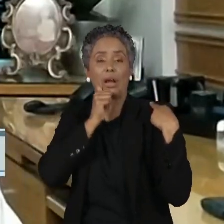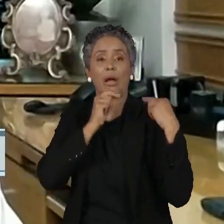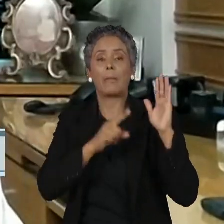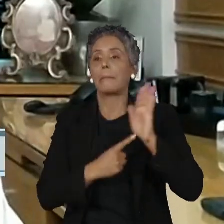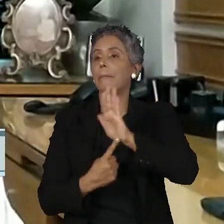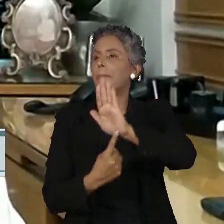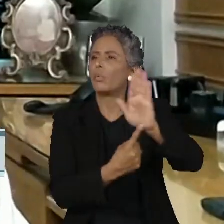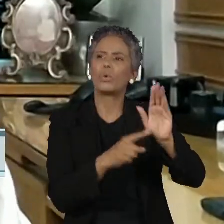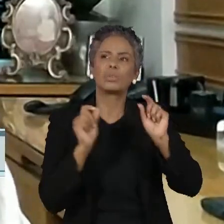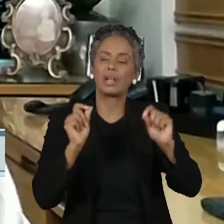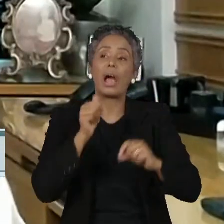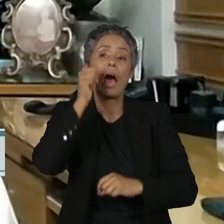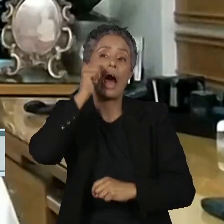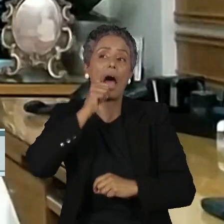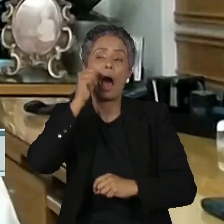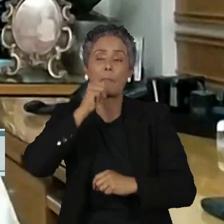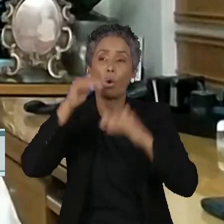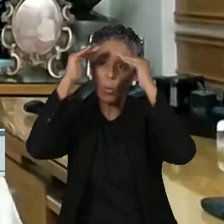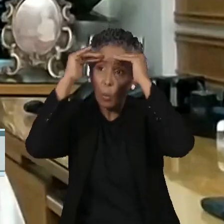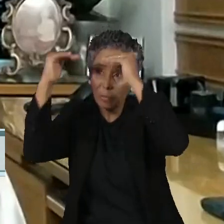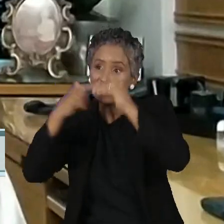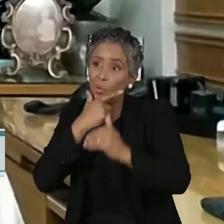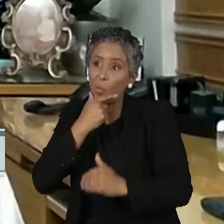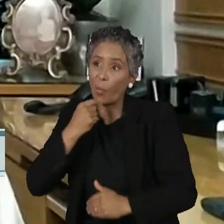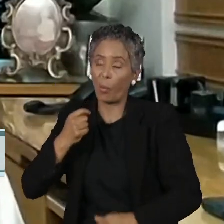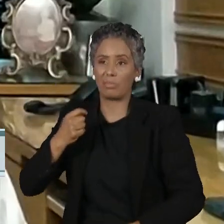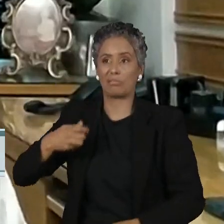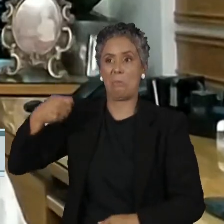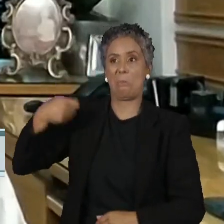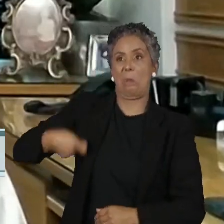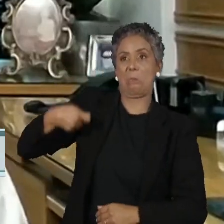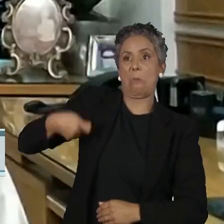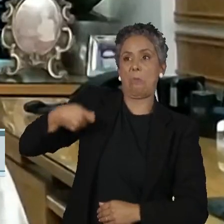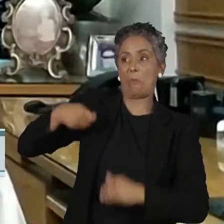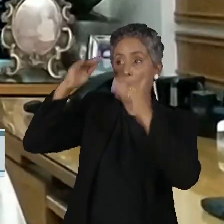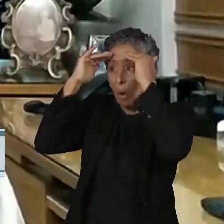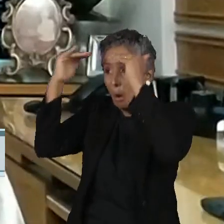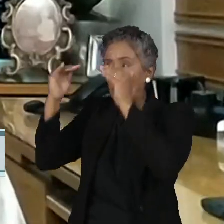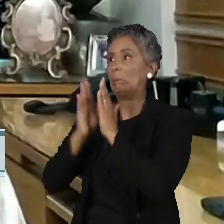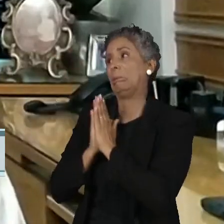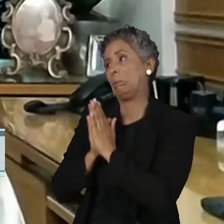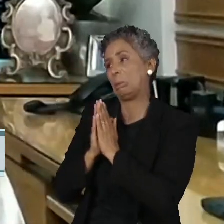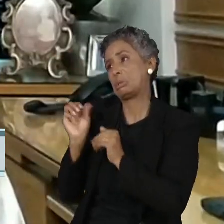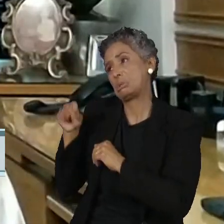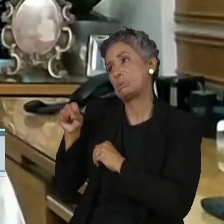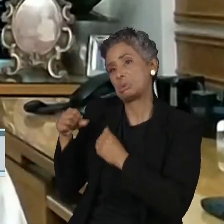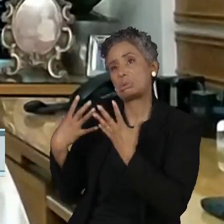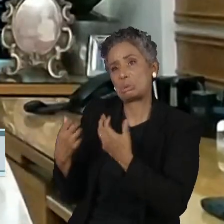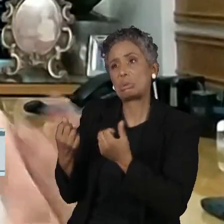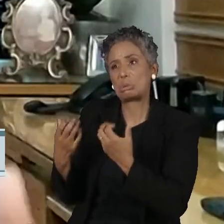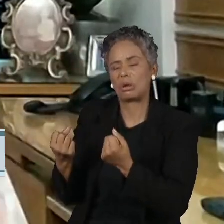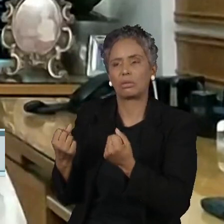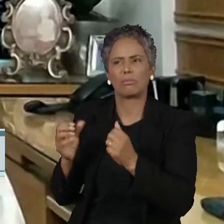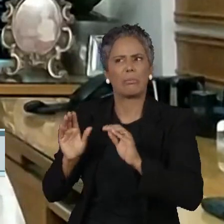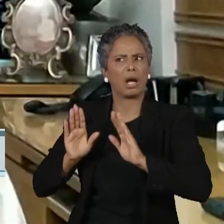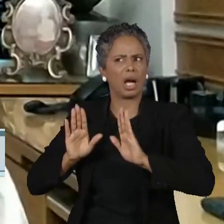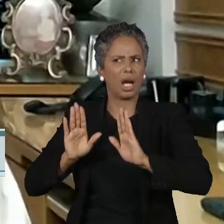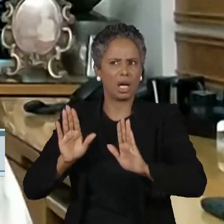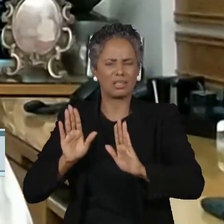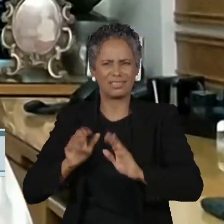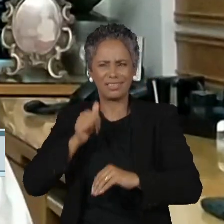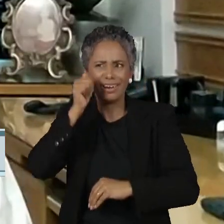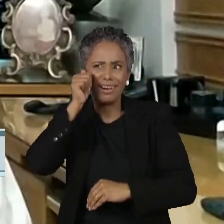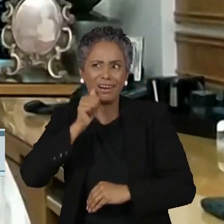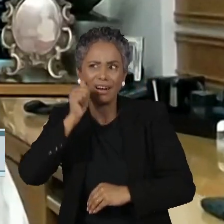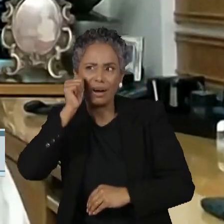lado do homem, né? Ele é de submissão. Por conta disso, vem a questão da ideia da mulher